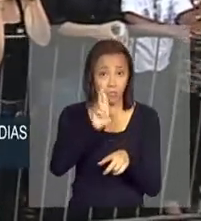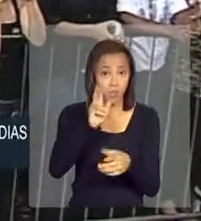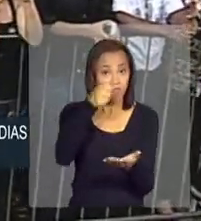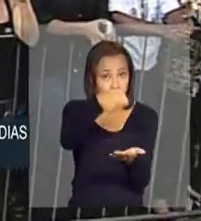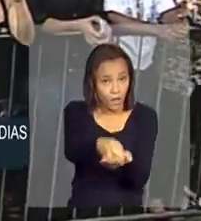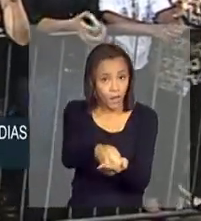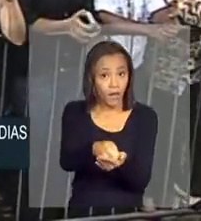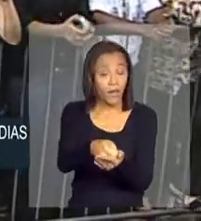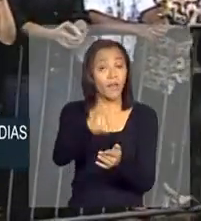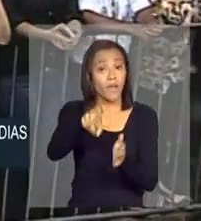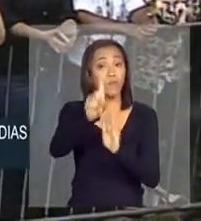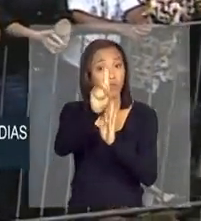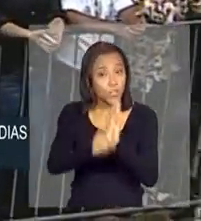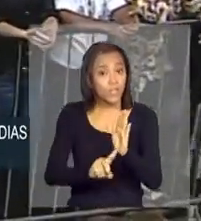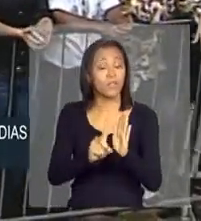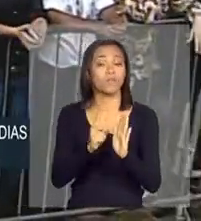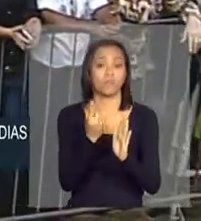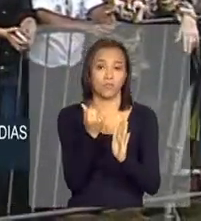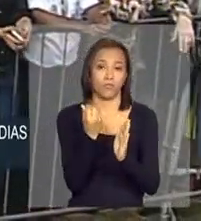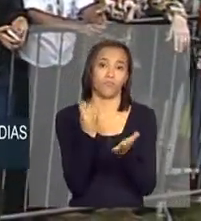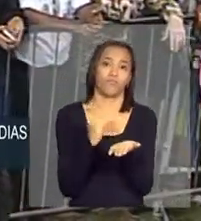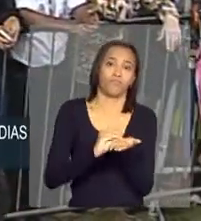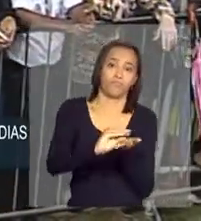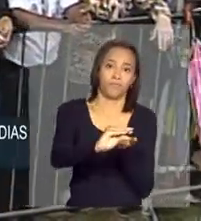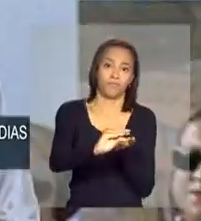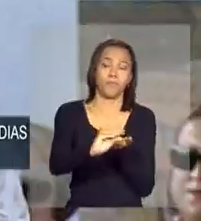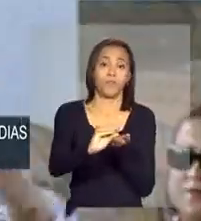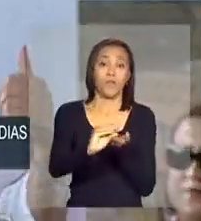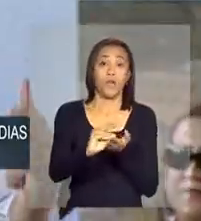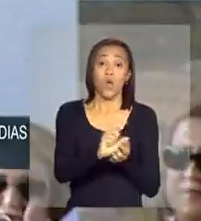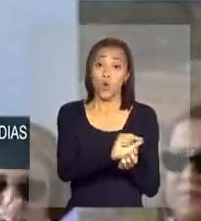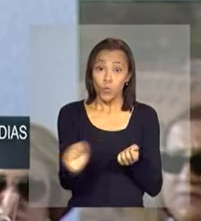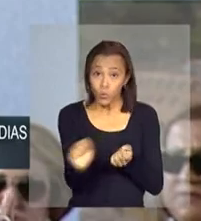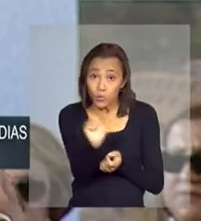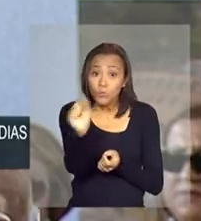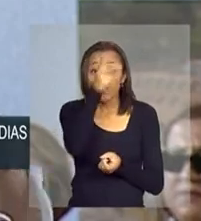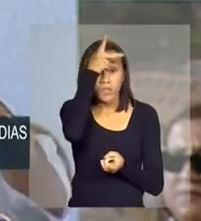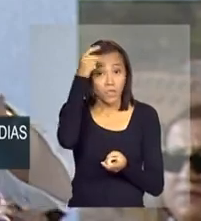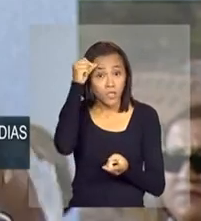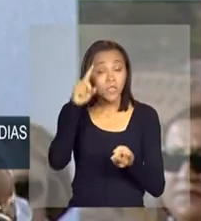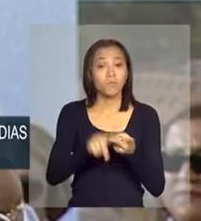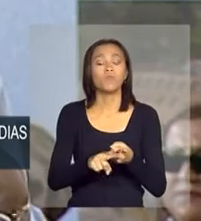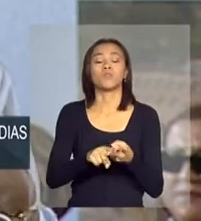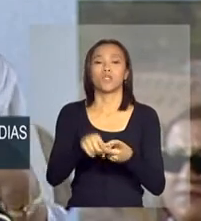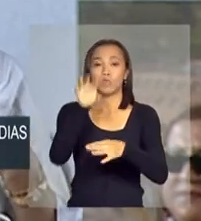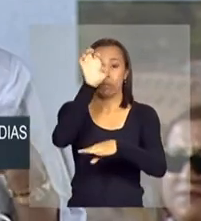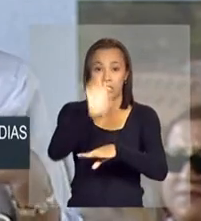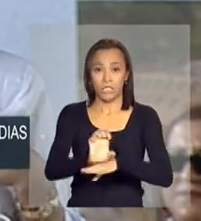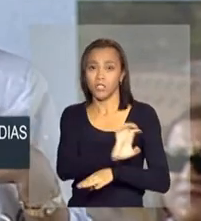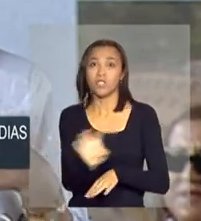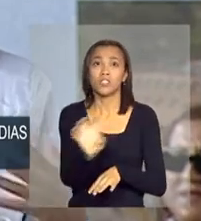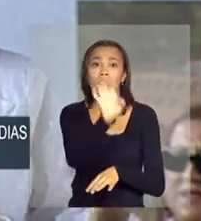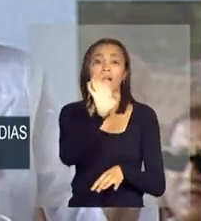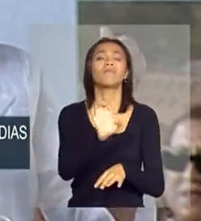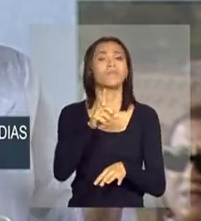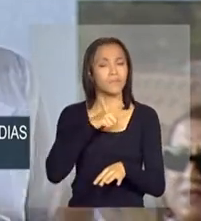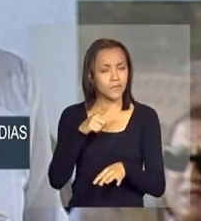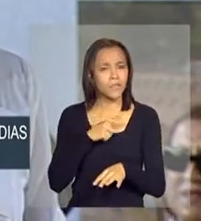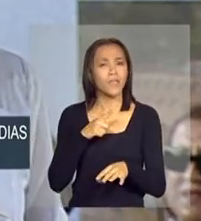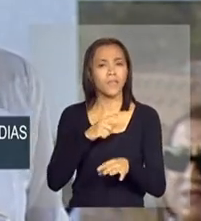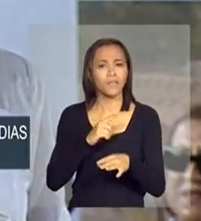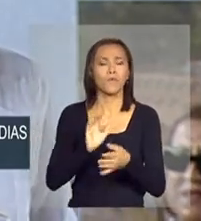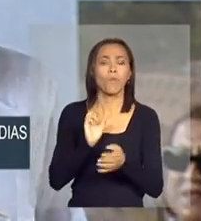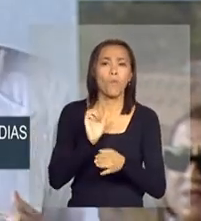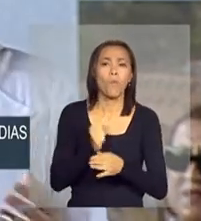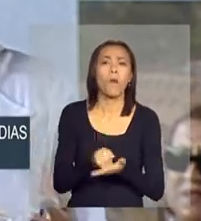tem o direito esse dia e os municípios do Estado eles entram uma contribuição